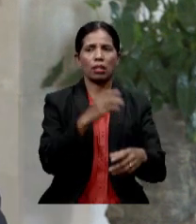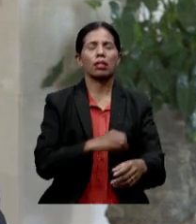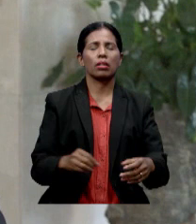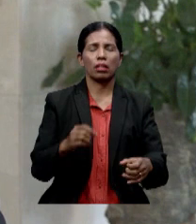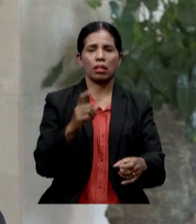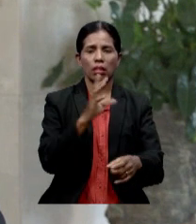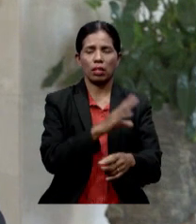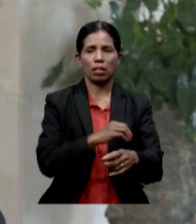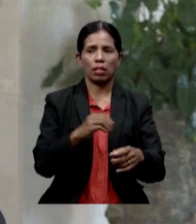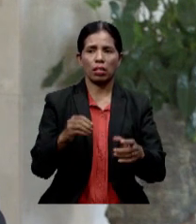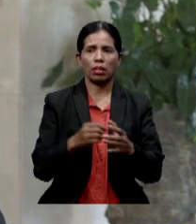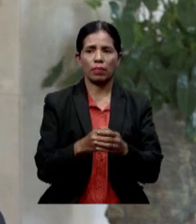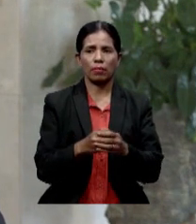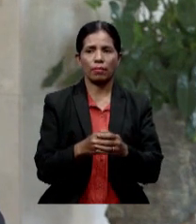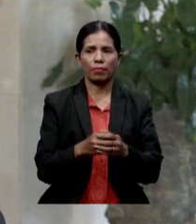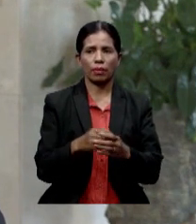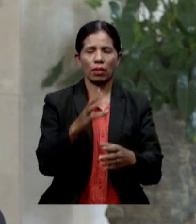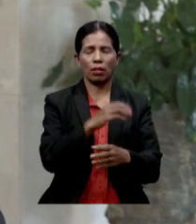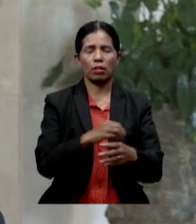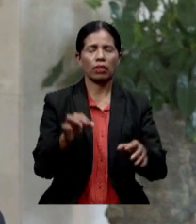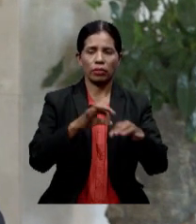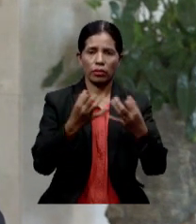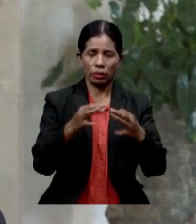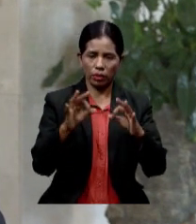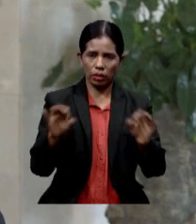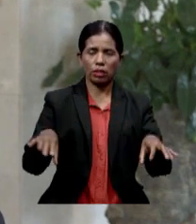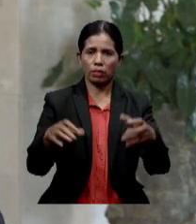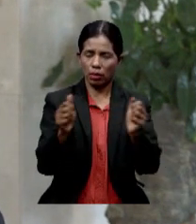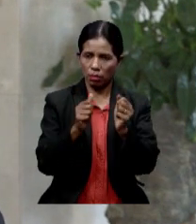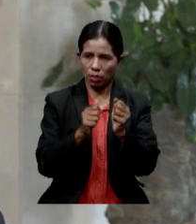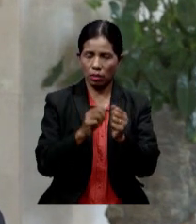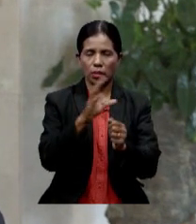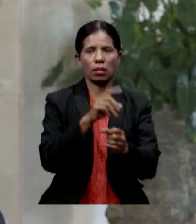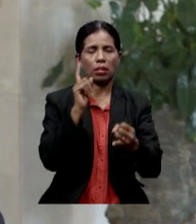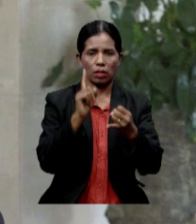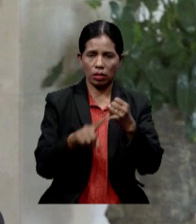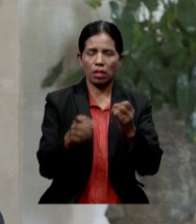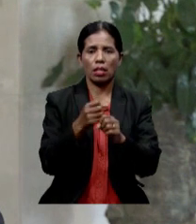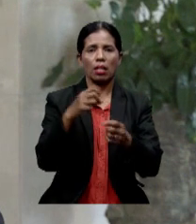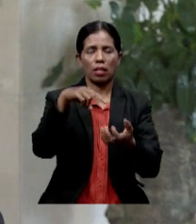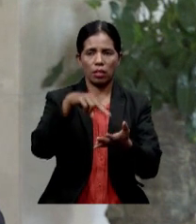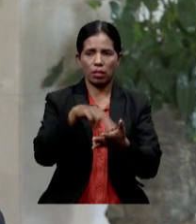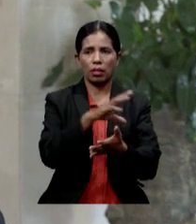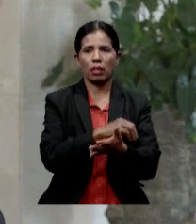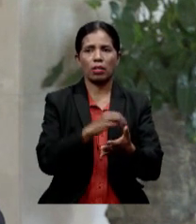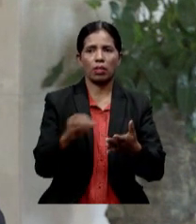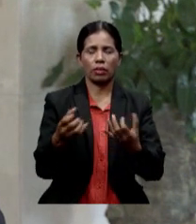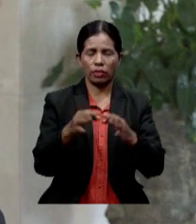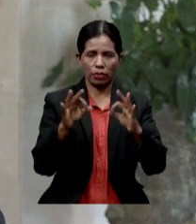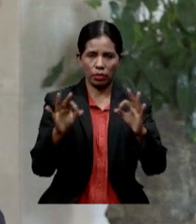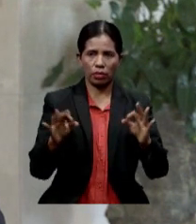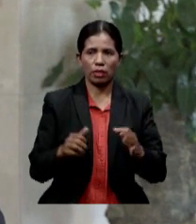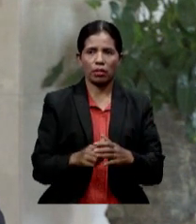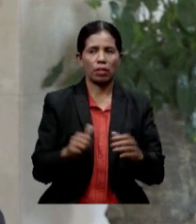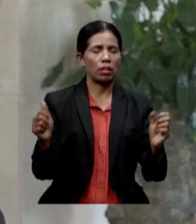último adendo do contrato. Nebe que ia contrato custo de estabelecer na catac ne último adendo lá